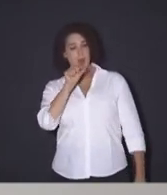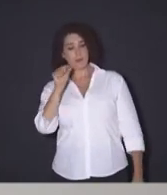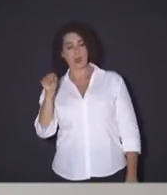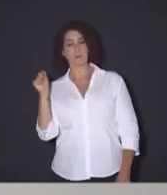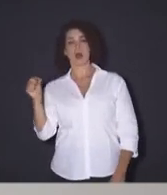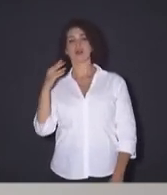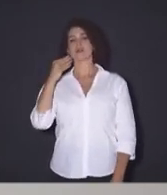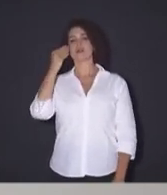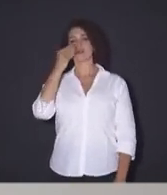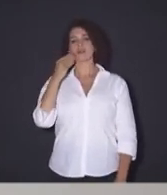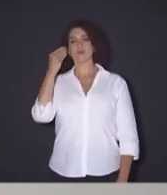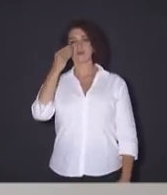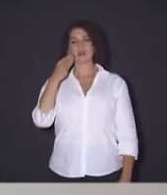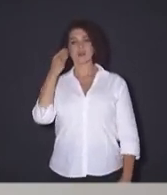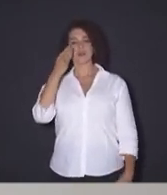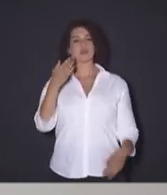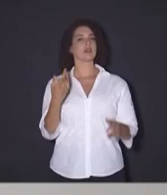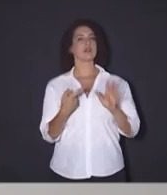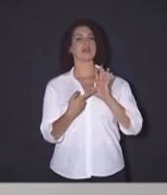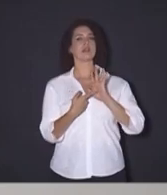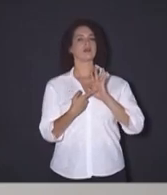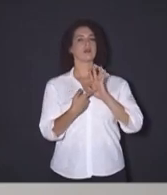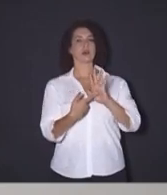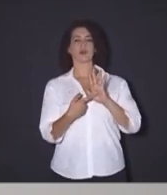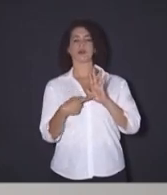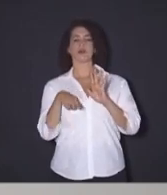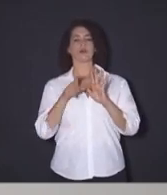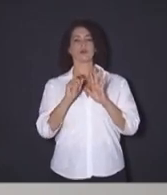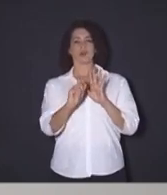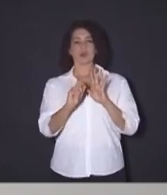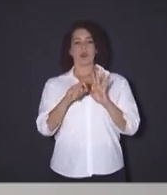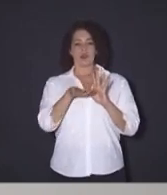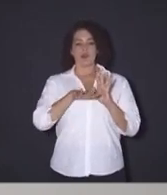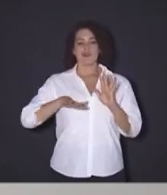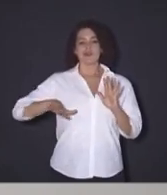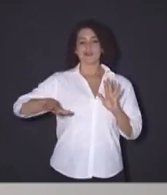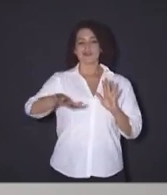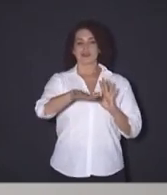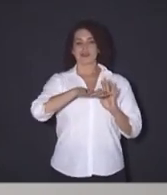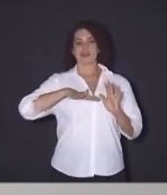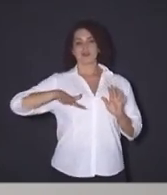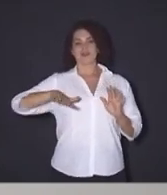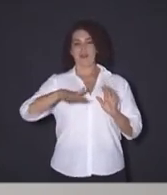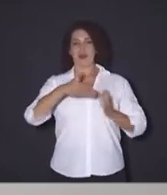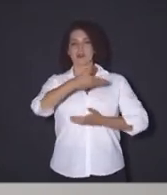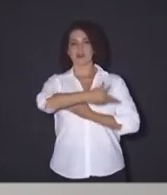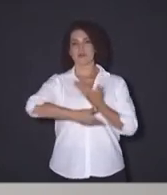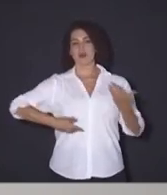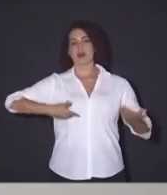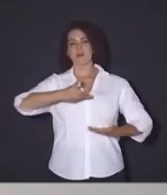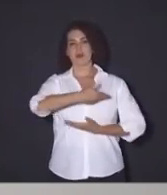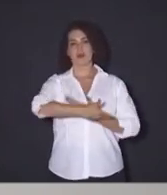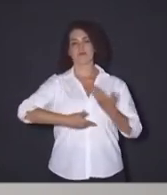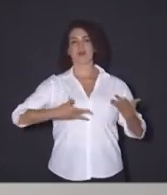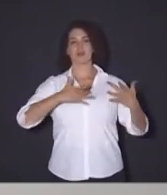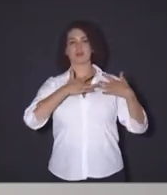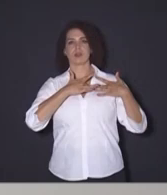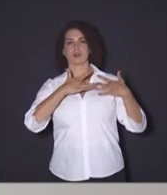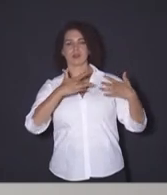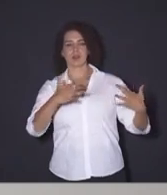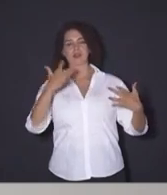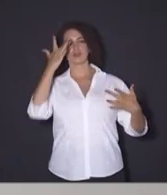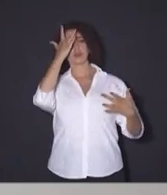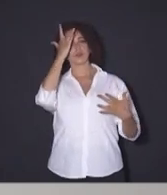nessas experiências que estão muitas vezes ligados a uma noção de território de espaço de compartilhamento de solidariedade entre